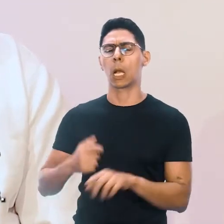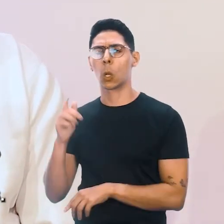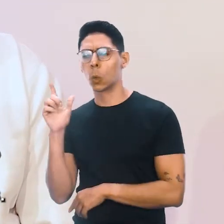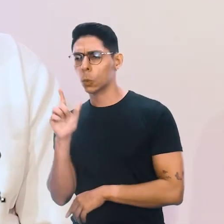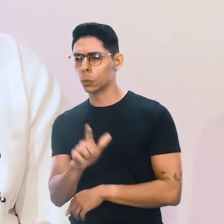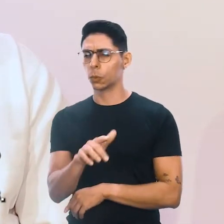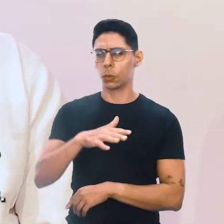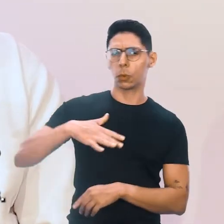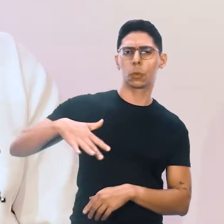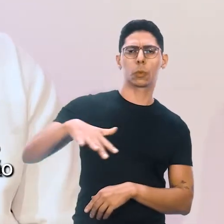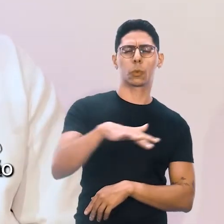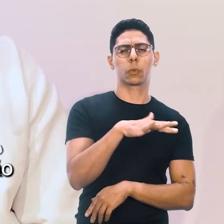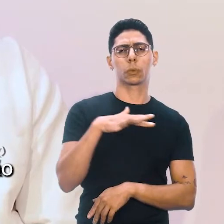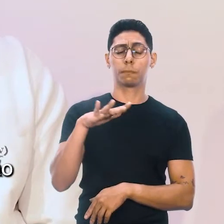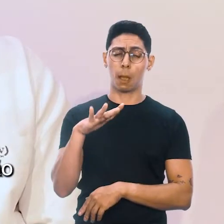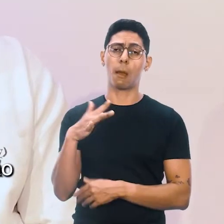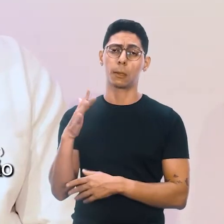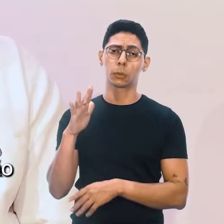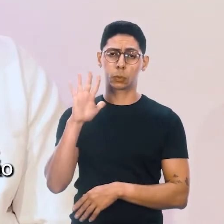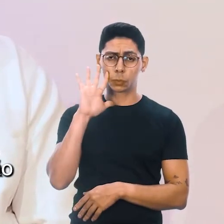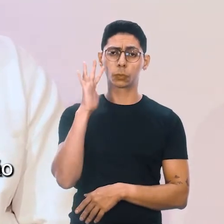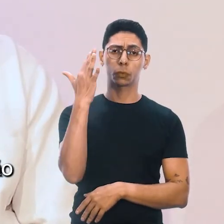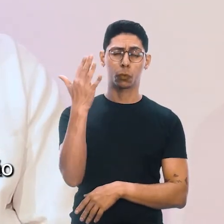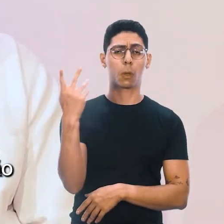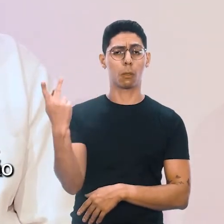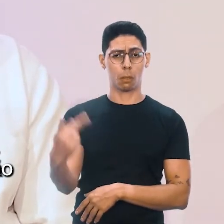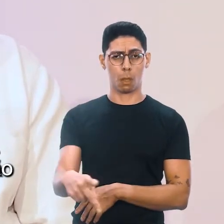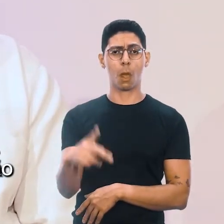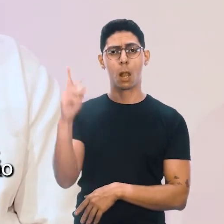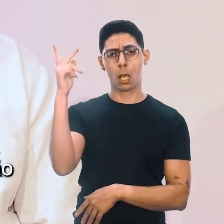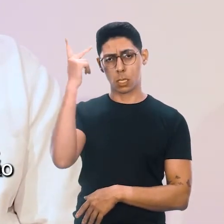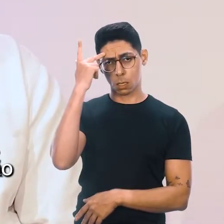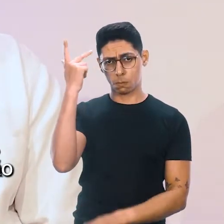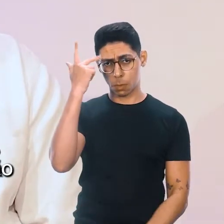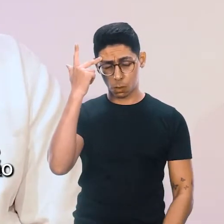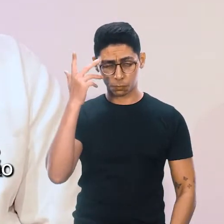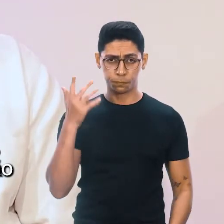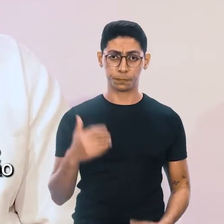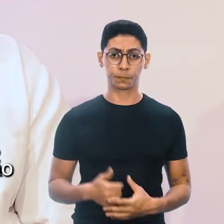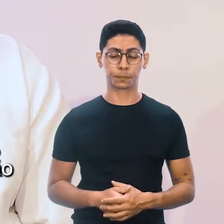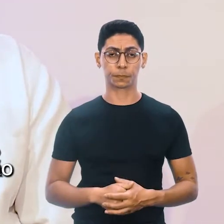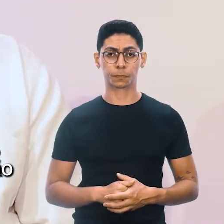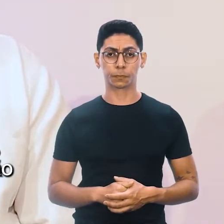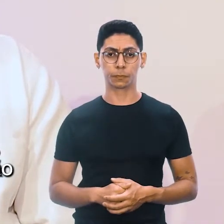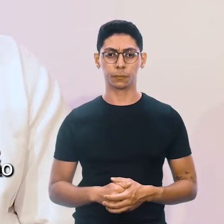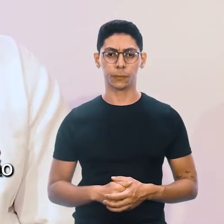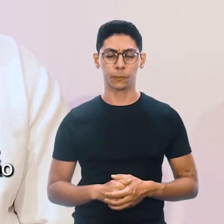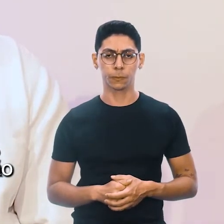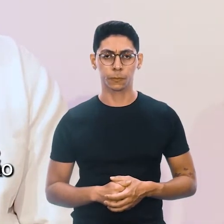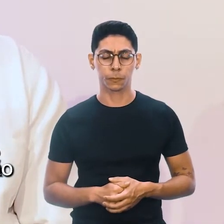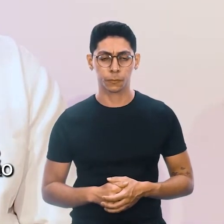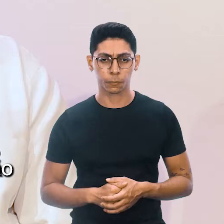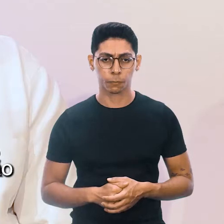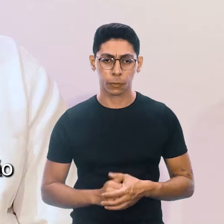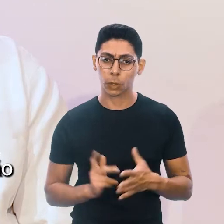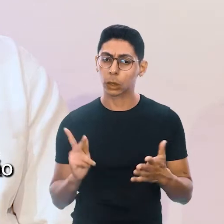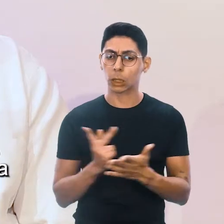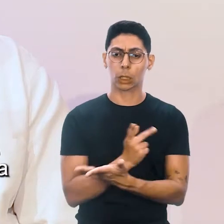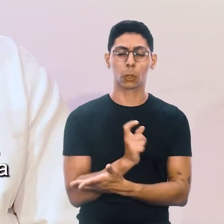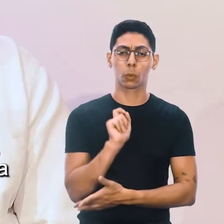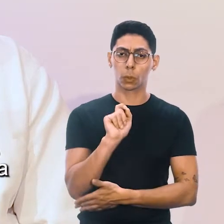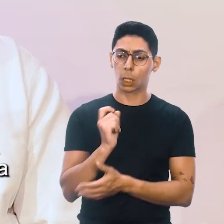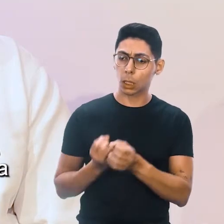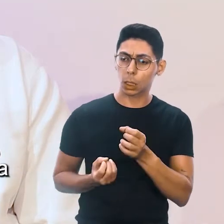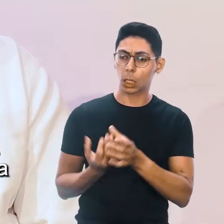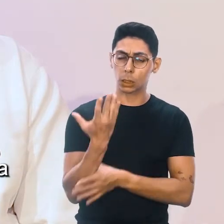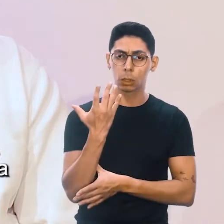espaços alcançados, né? Em São Paulo, nós tivemos a fundação da Secretaria Municipal